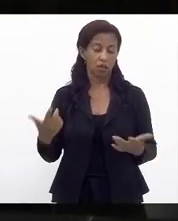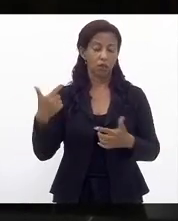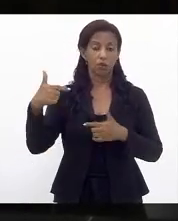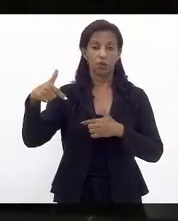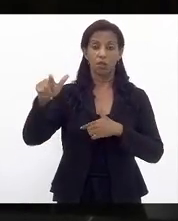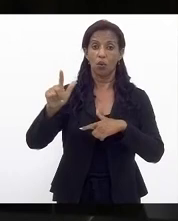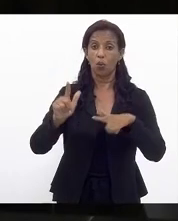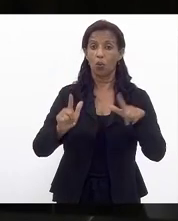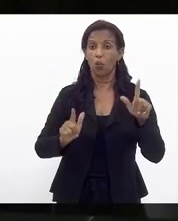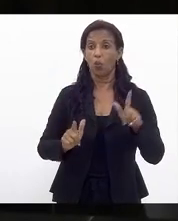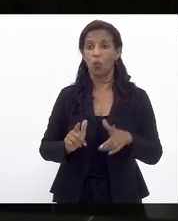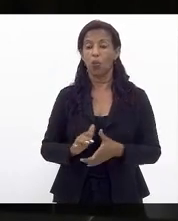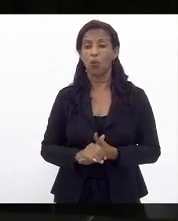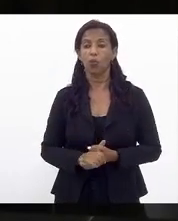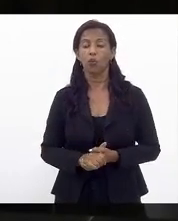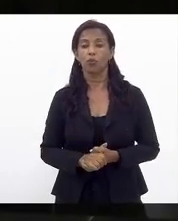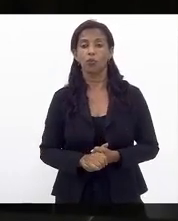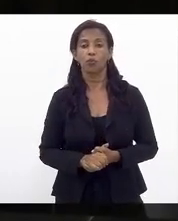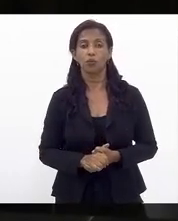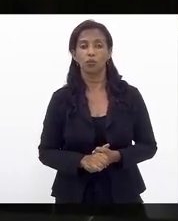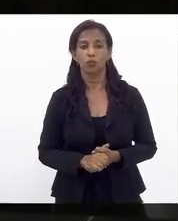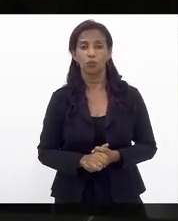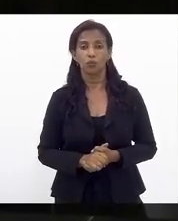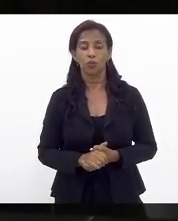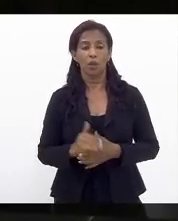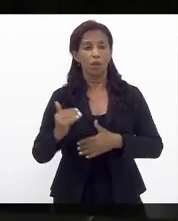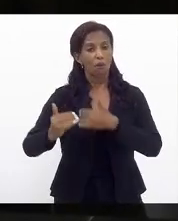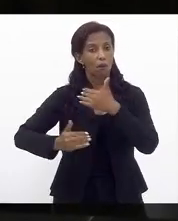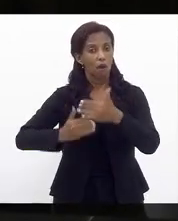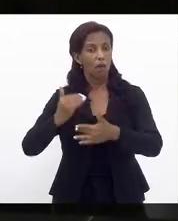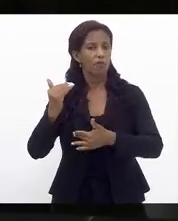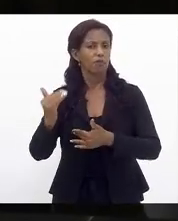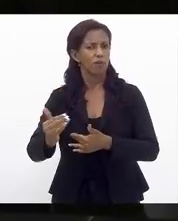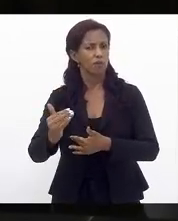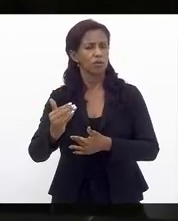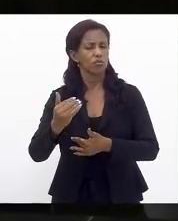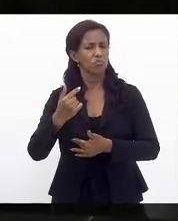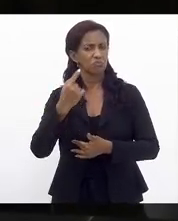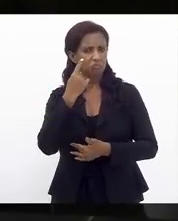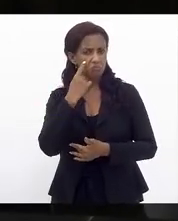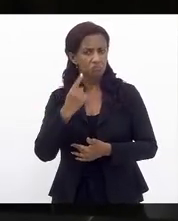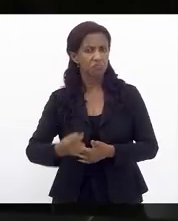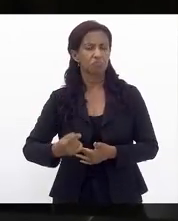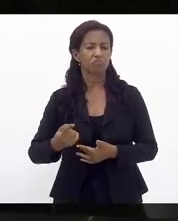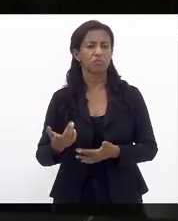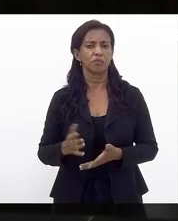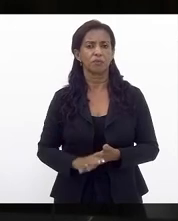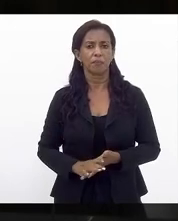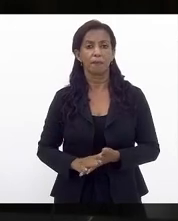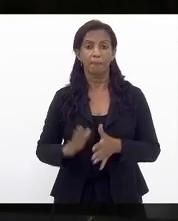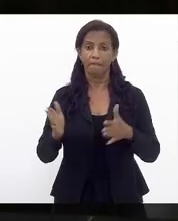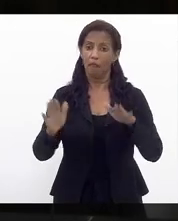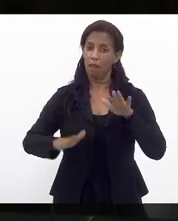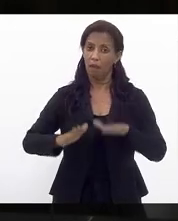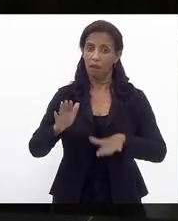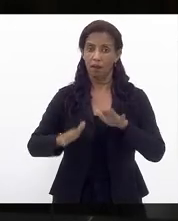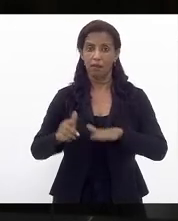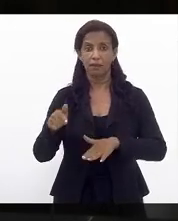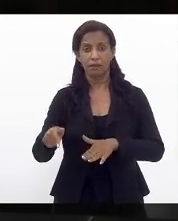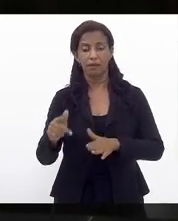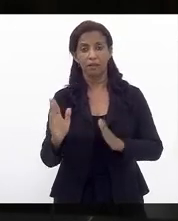outro o outro avanço que eu considero Oi gente mexe ainda